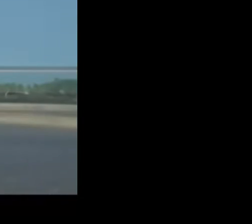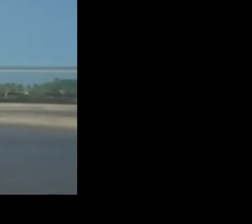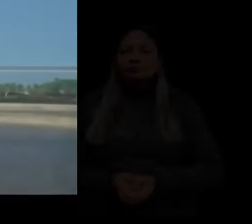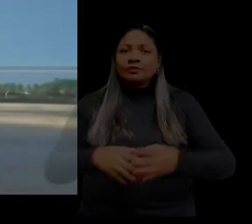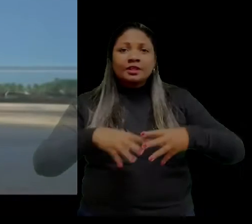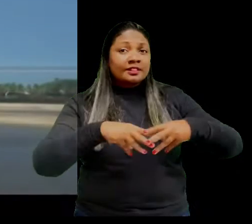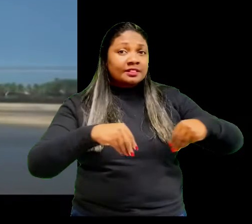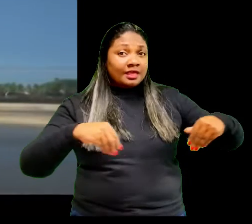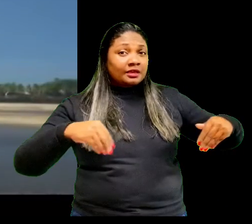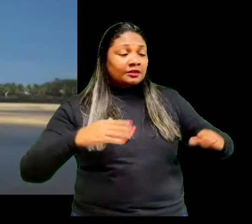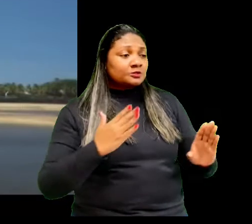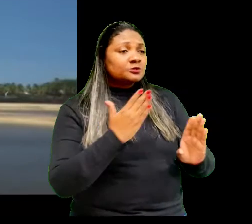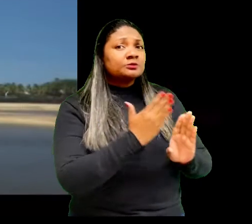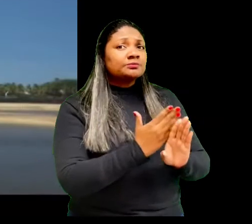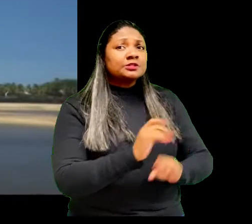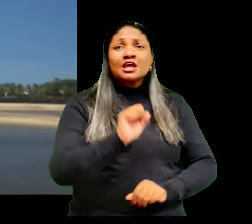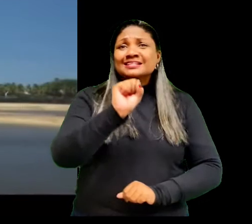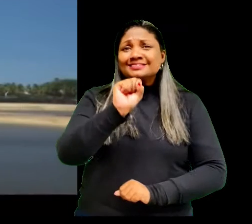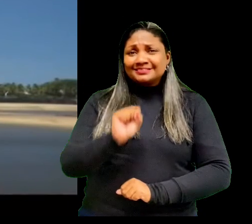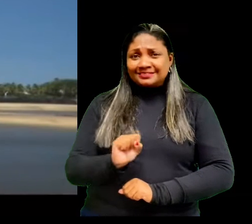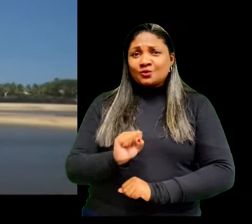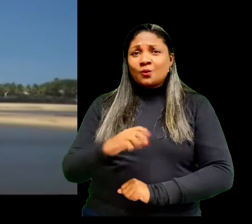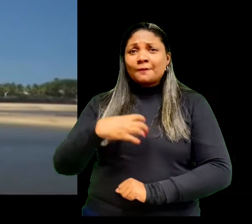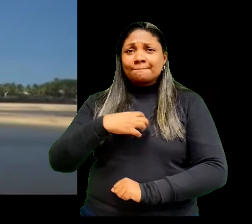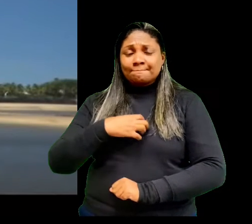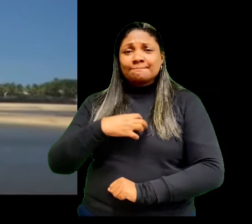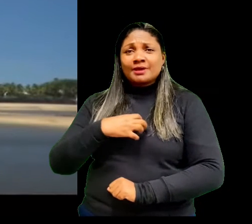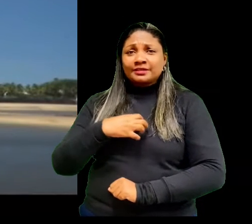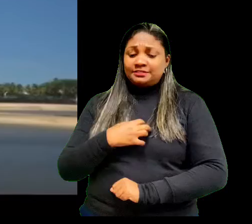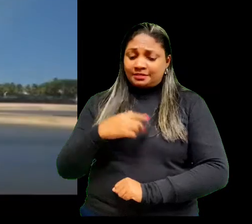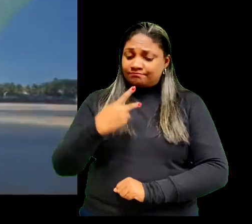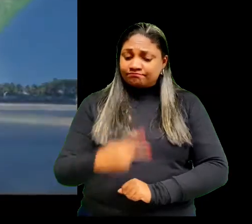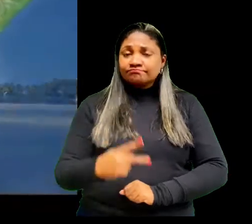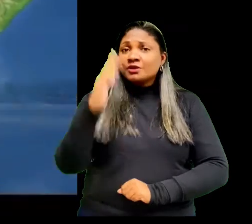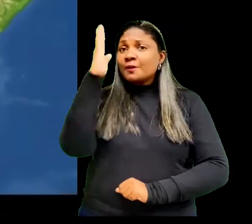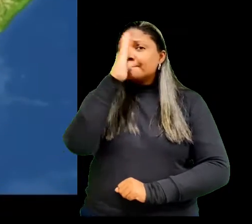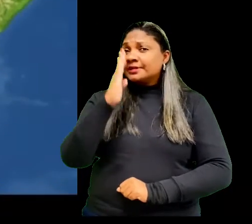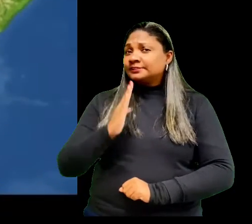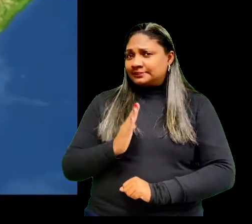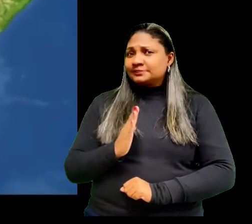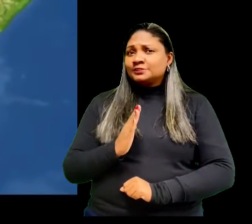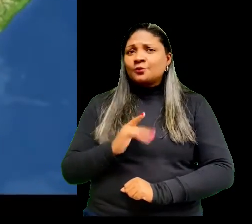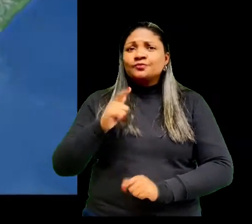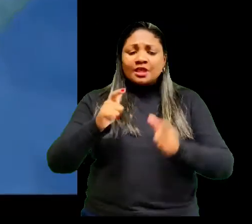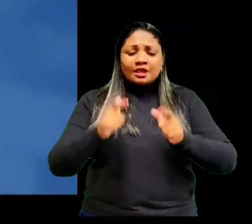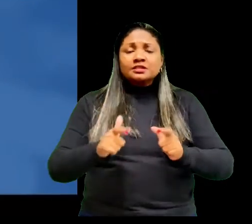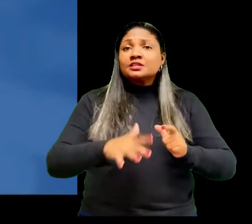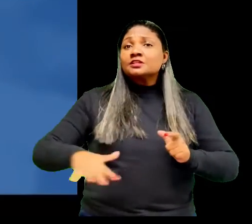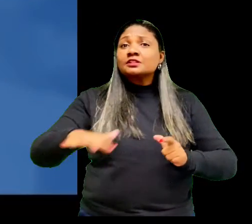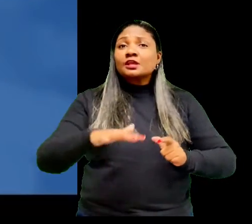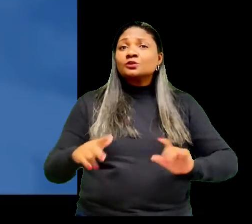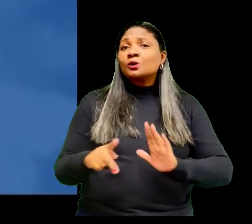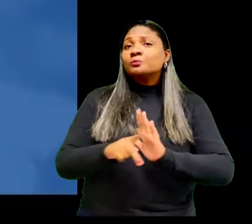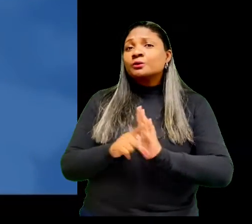Terra do Descobrimento, sul e extremo sul da Bahia, Brasil. Este é o território